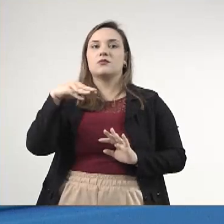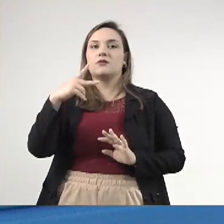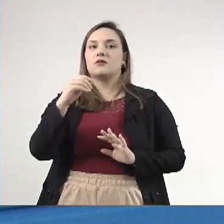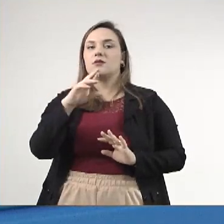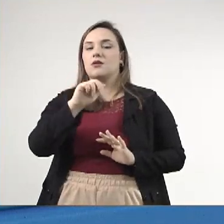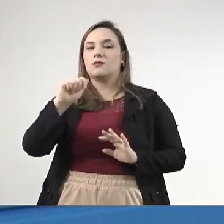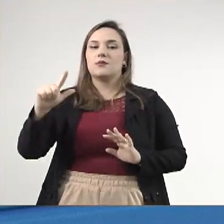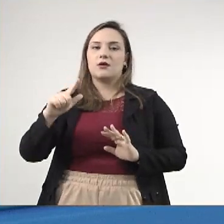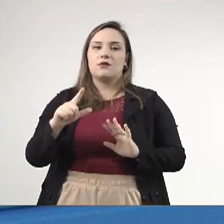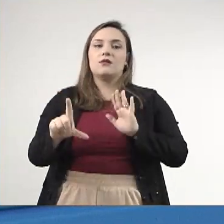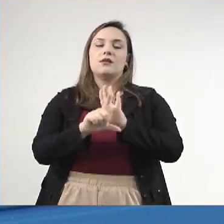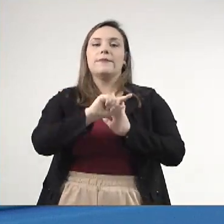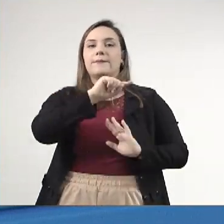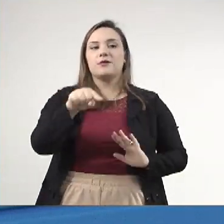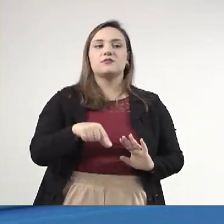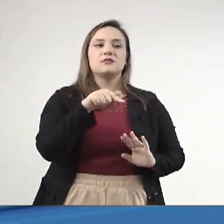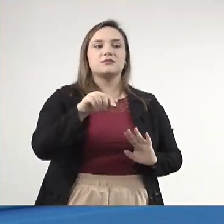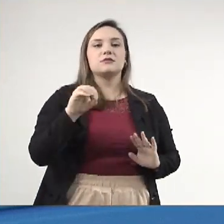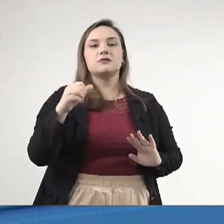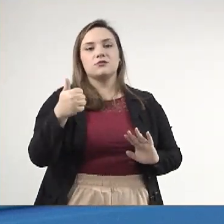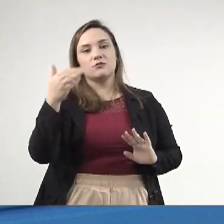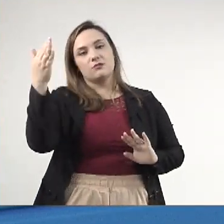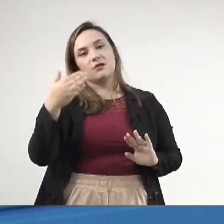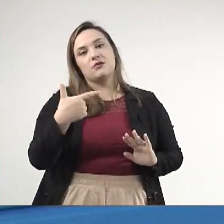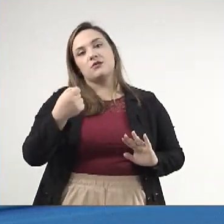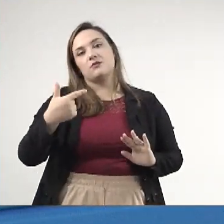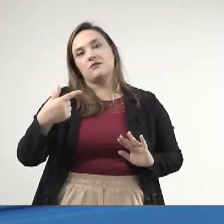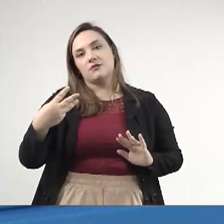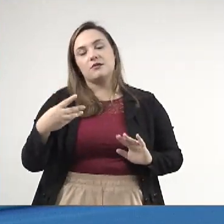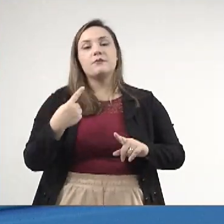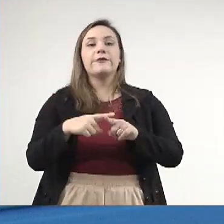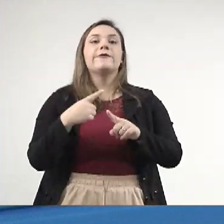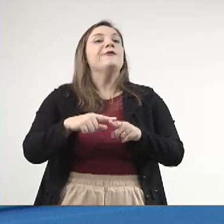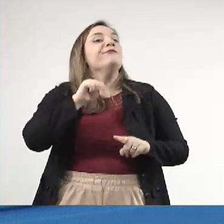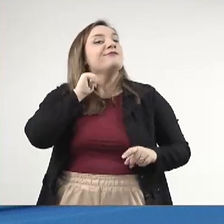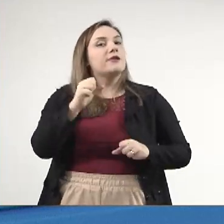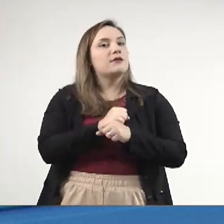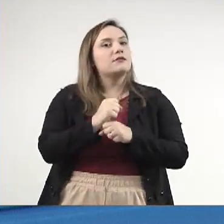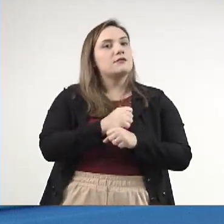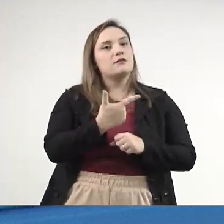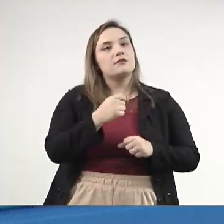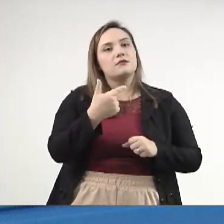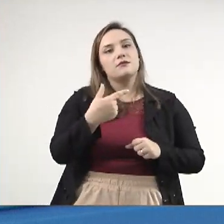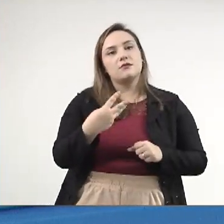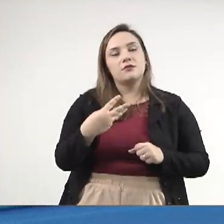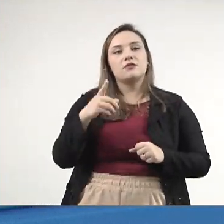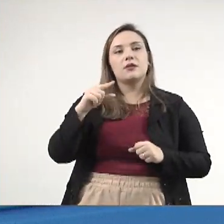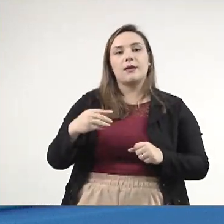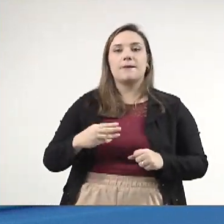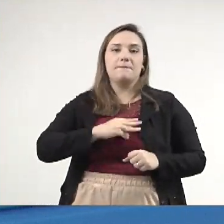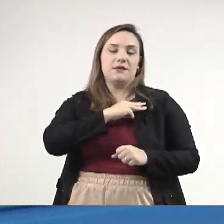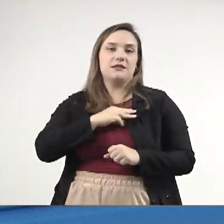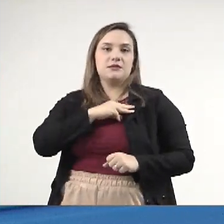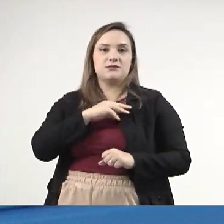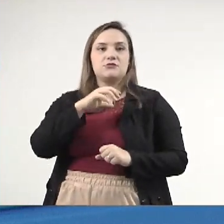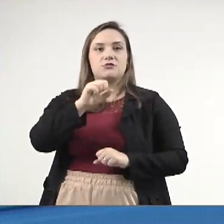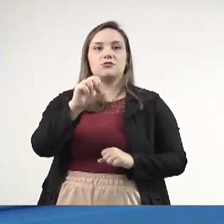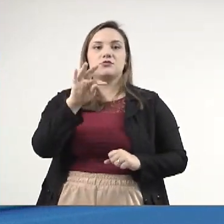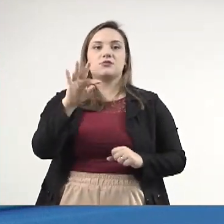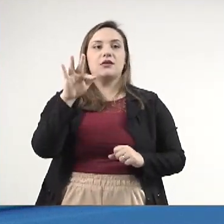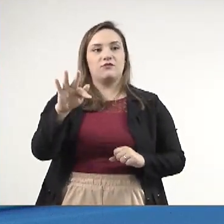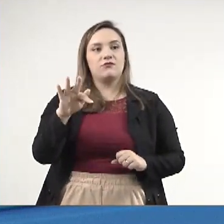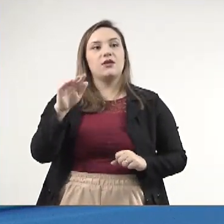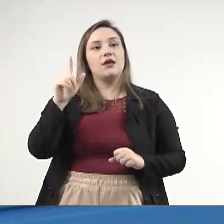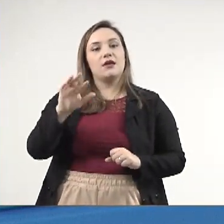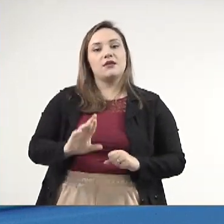14.701 de 2023. Justificativa. Em abril de 2024, o ministro do STF, Gilmar Mendes, relator de 5 ações que